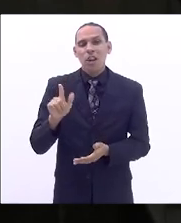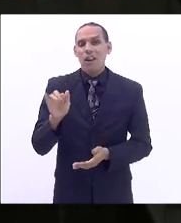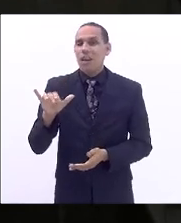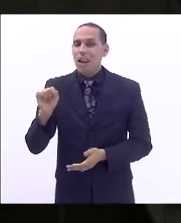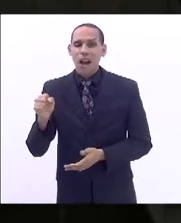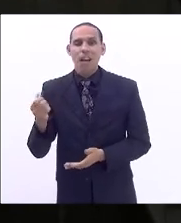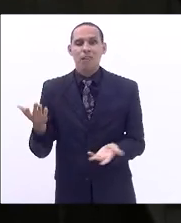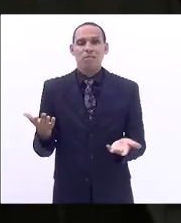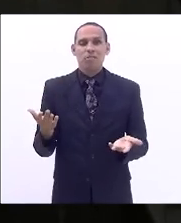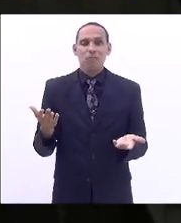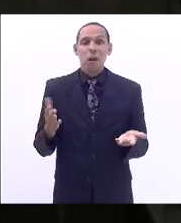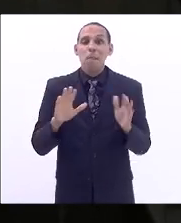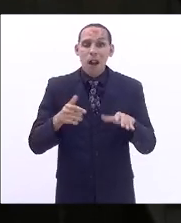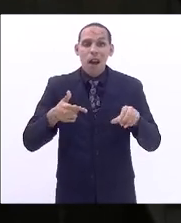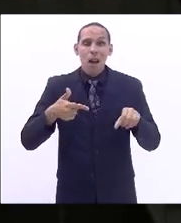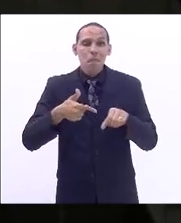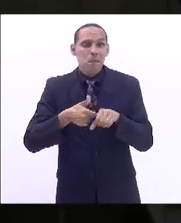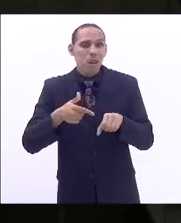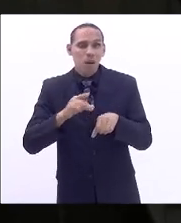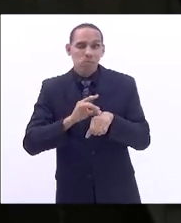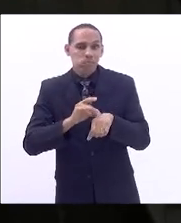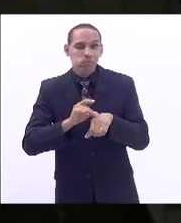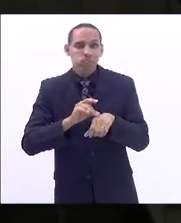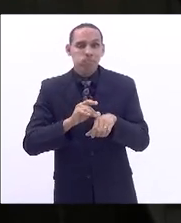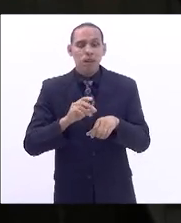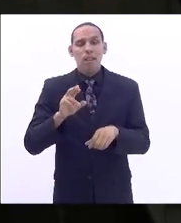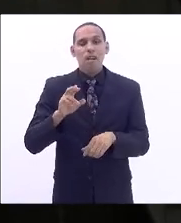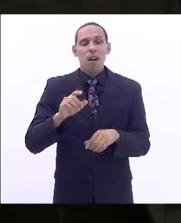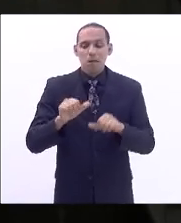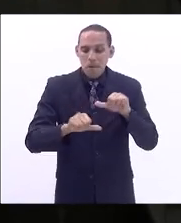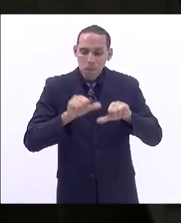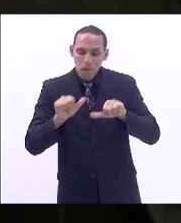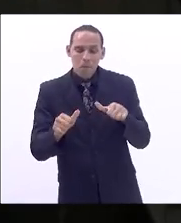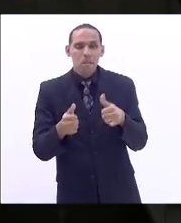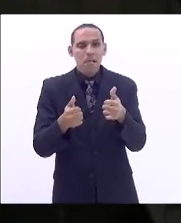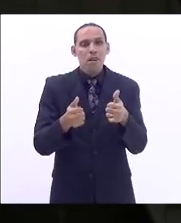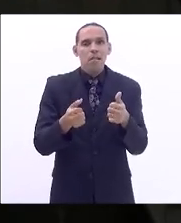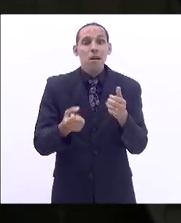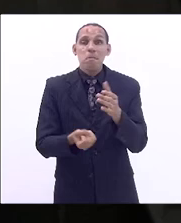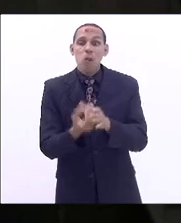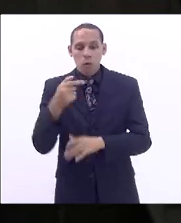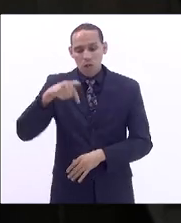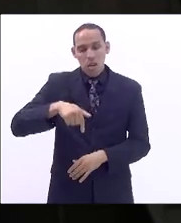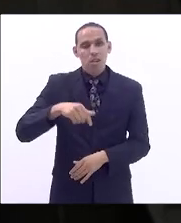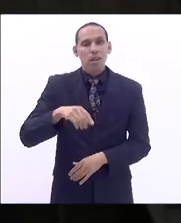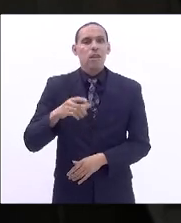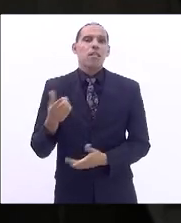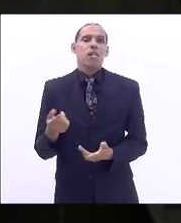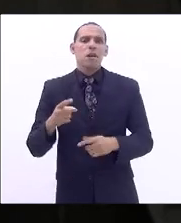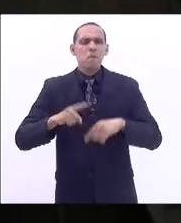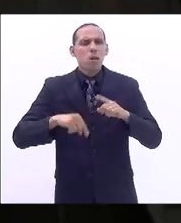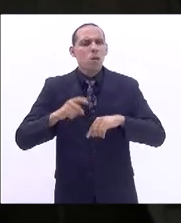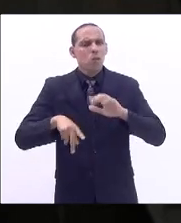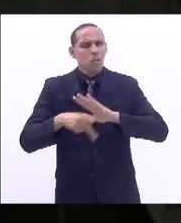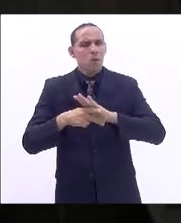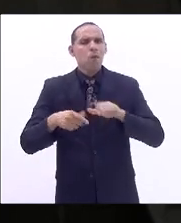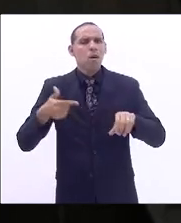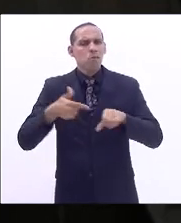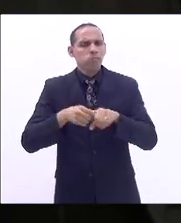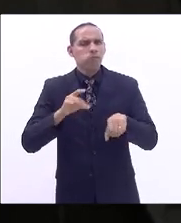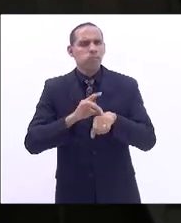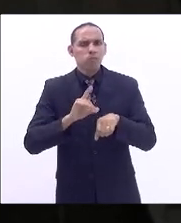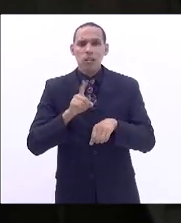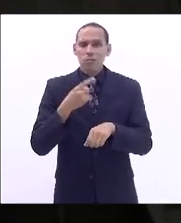nós precisamos refinar o nosso petróleo para produzir aqui os derivados do petróleo e seus derivados que nós estamos importando